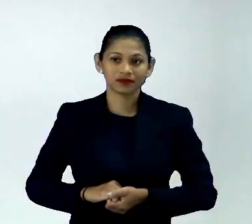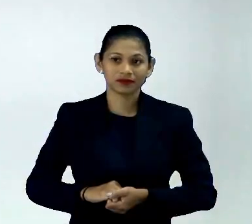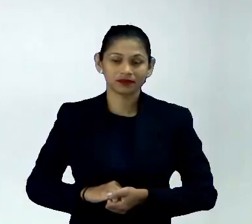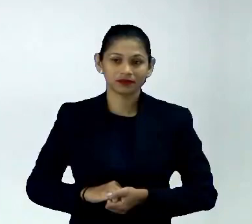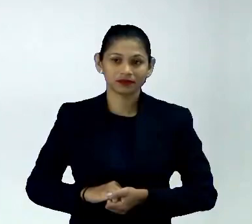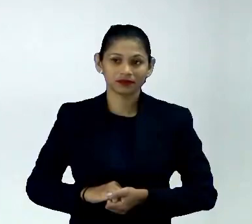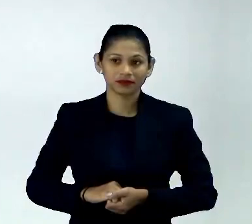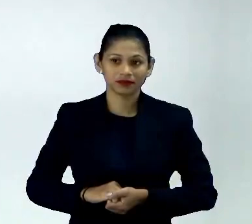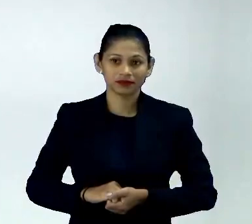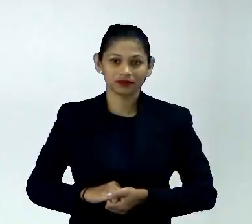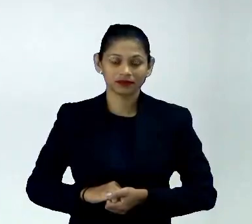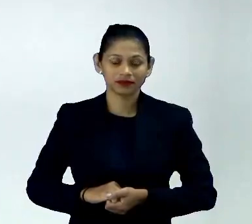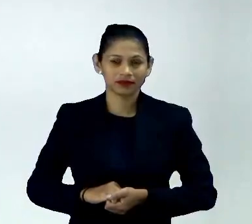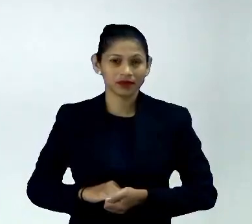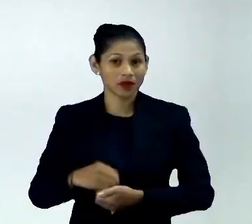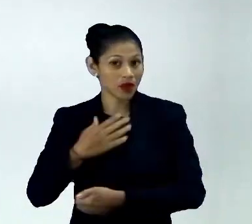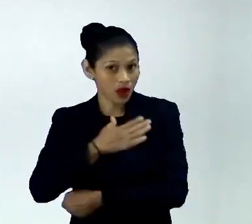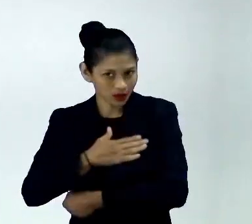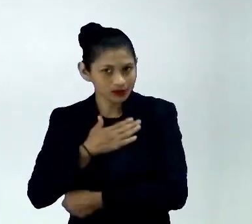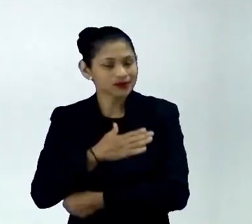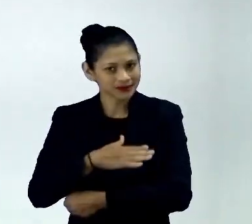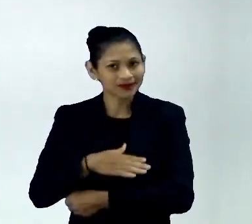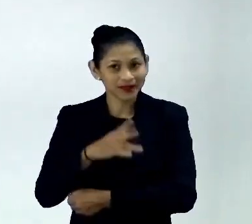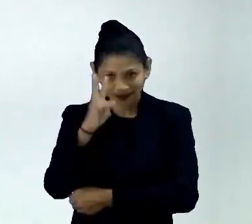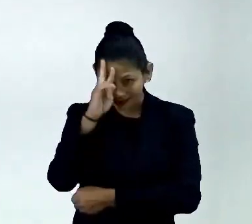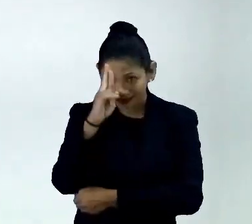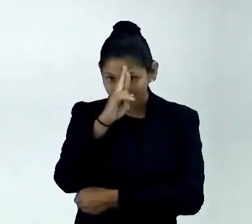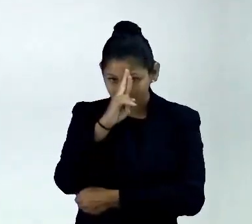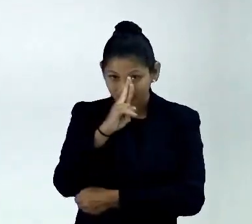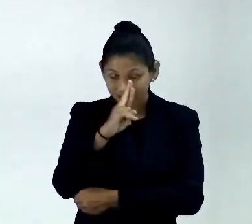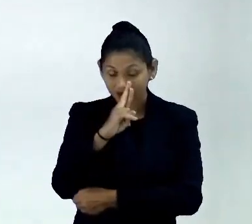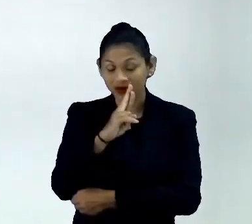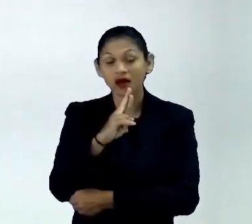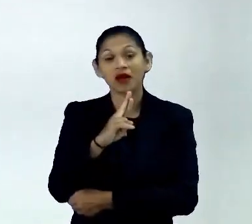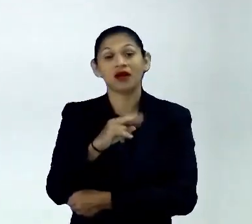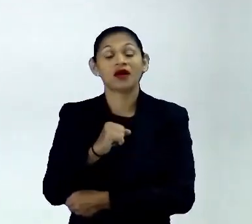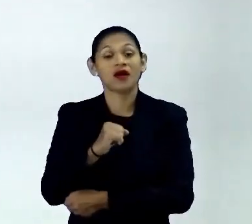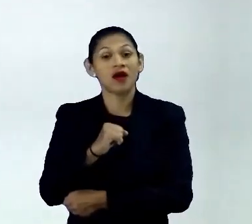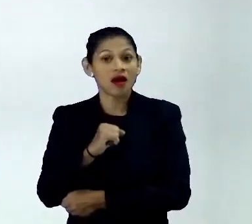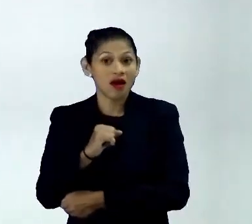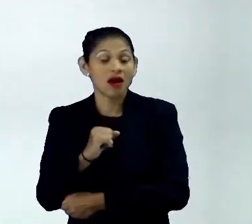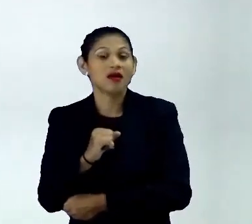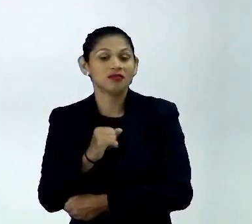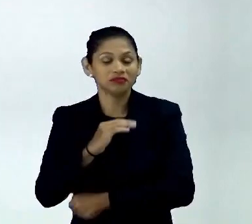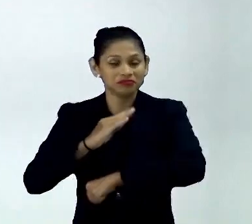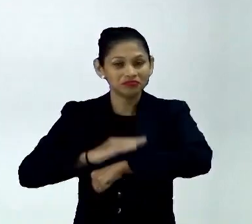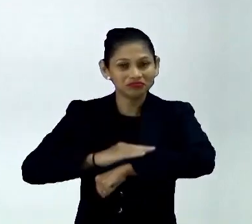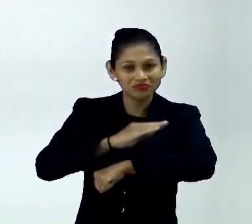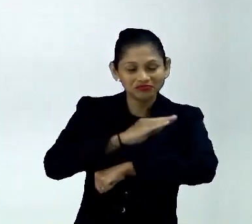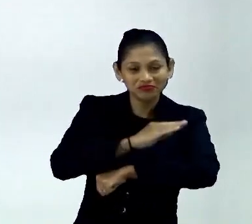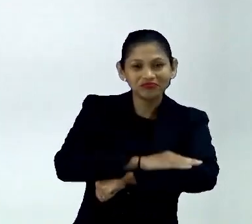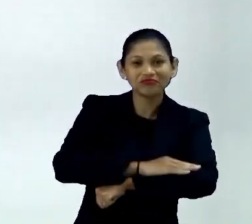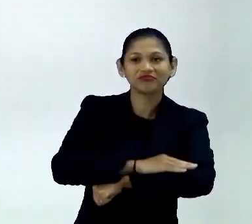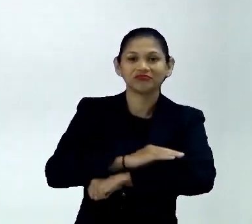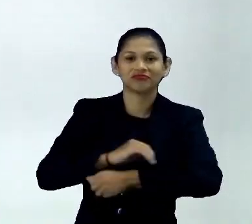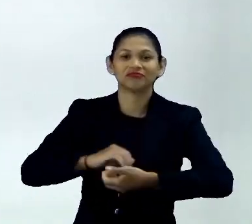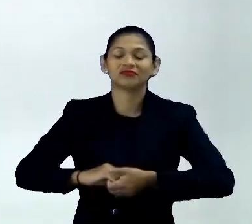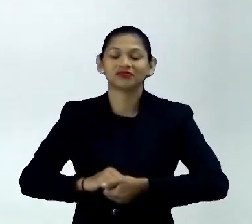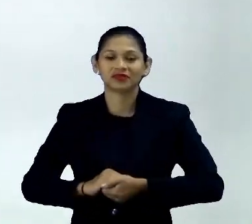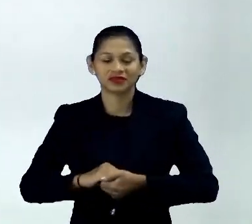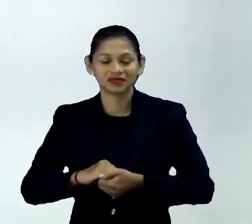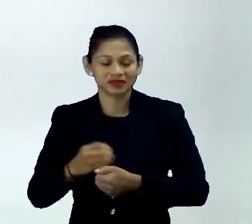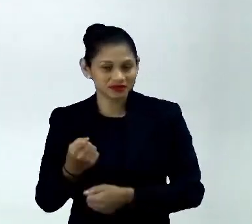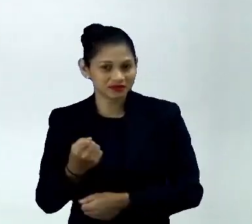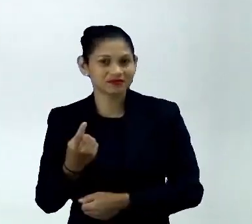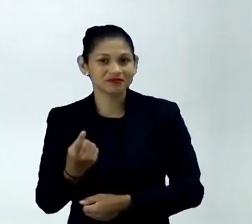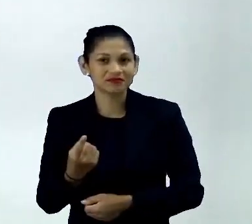Olha só, vocês gostaram da história? Que sapo esperto, né? Ele tentando fugir de não ser morto, é claro, não morrer.